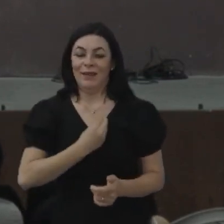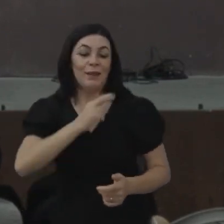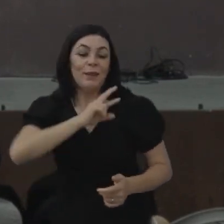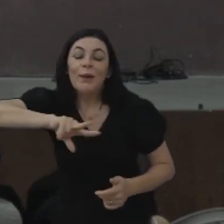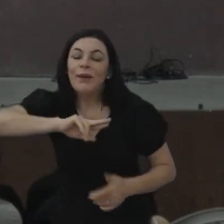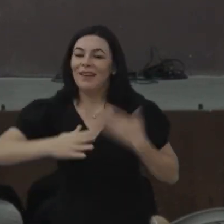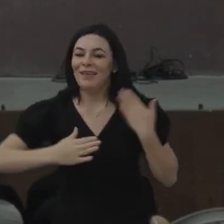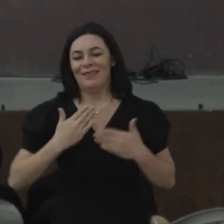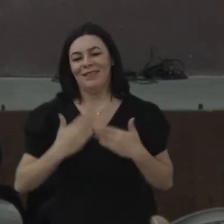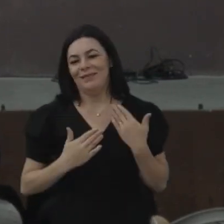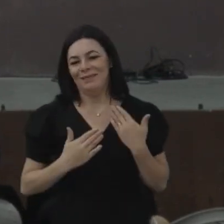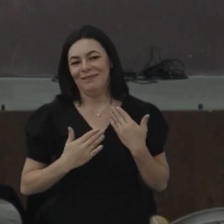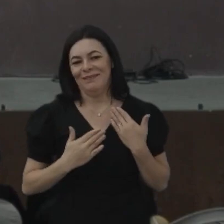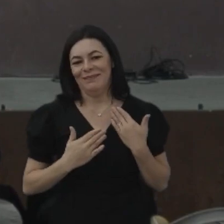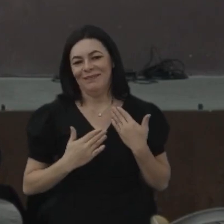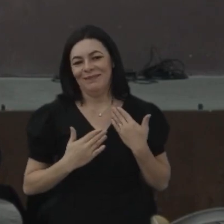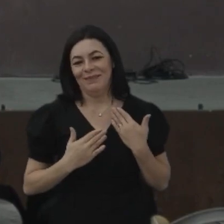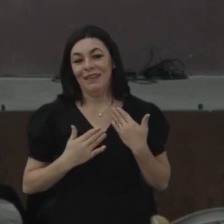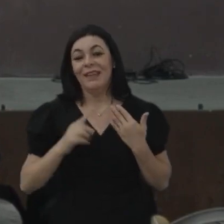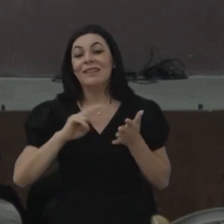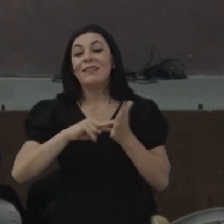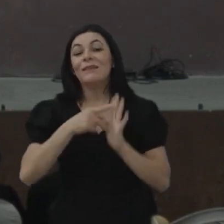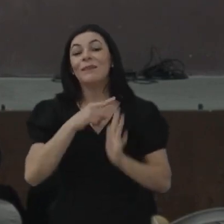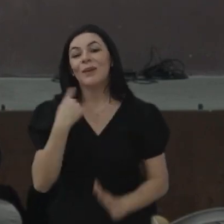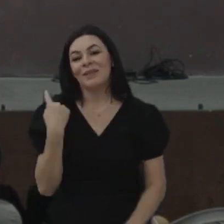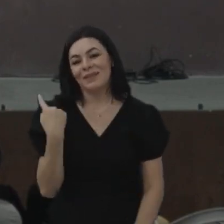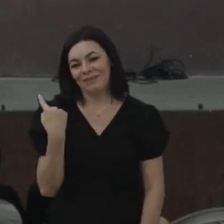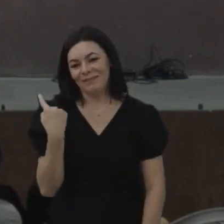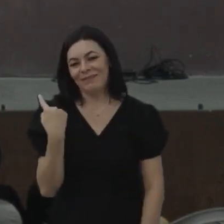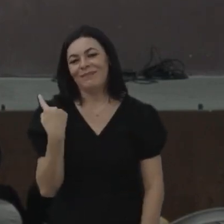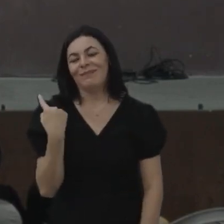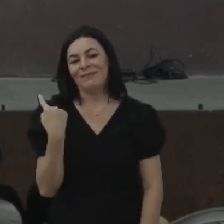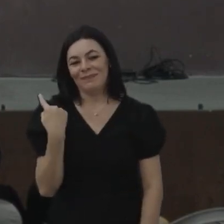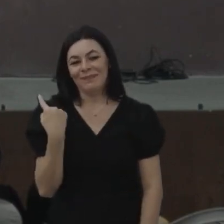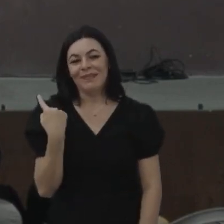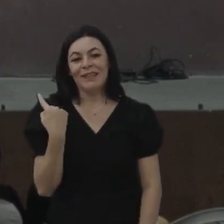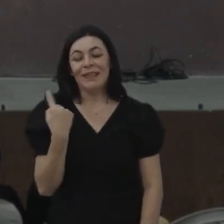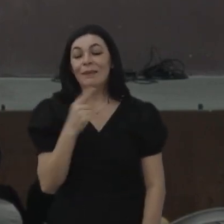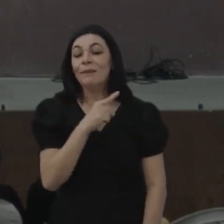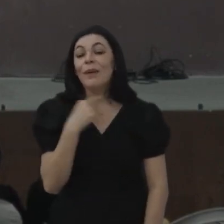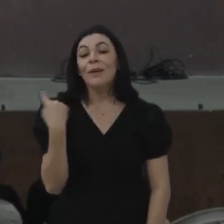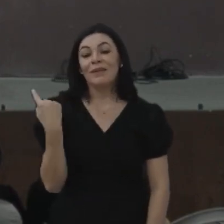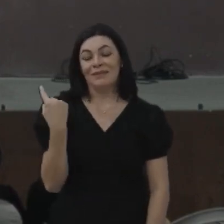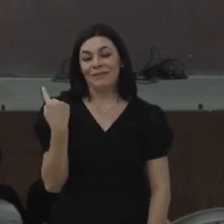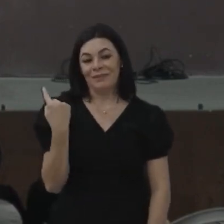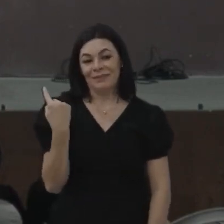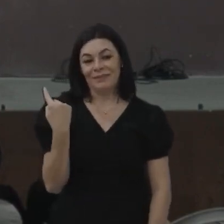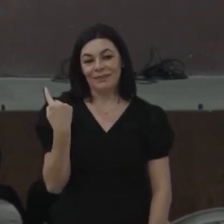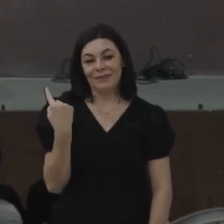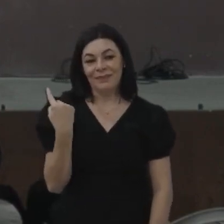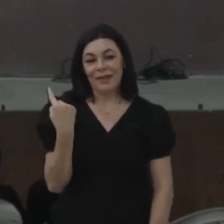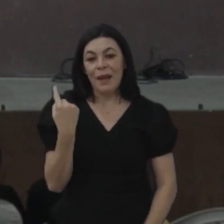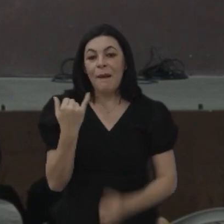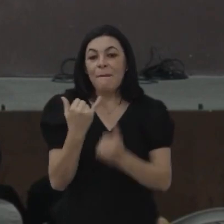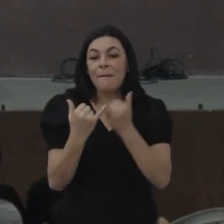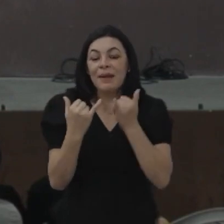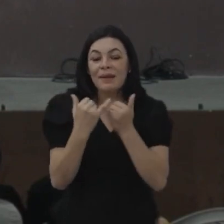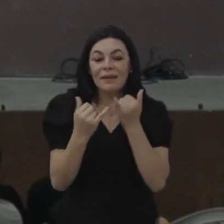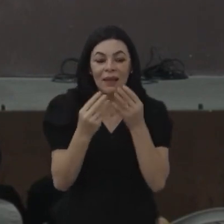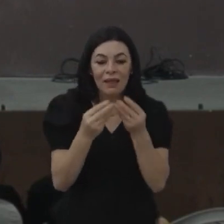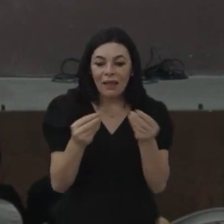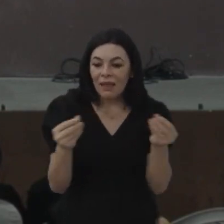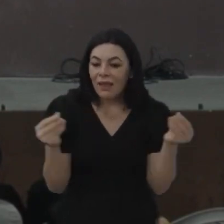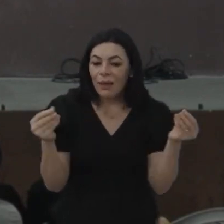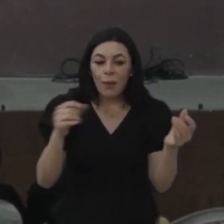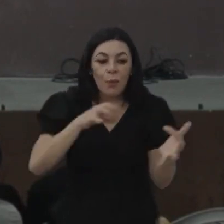alegria. Isso é morte. É placebo. É remédio de farinha que